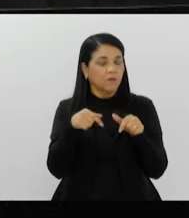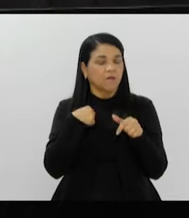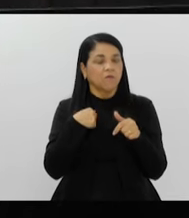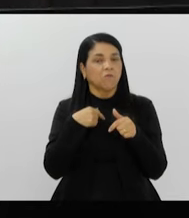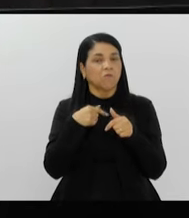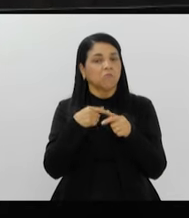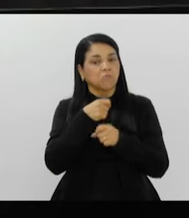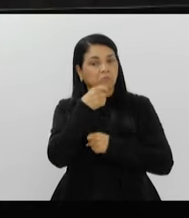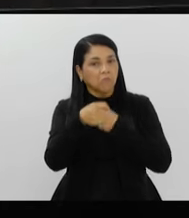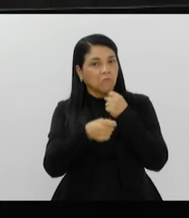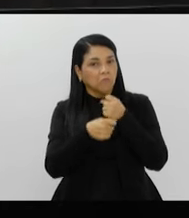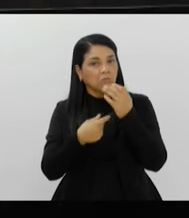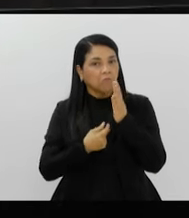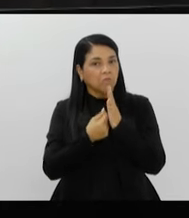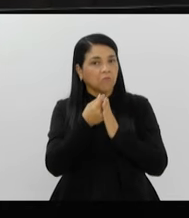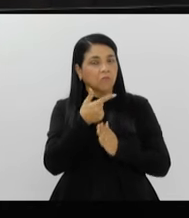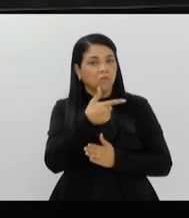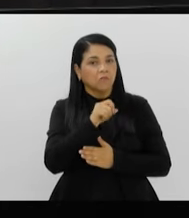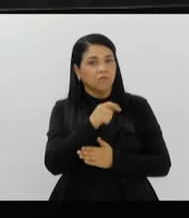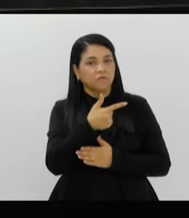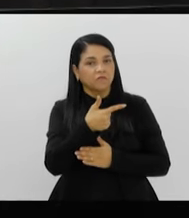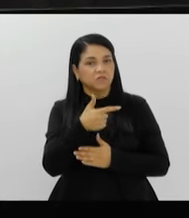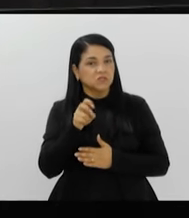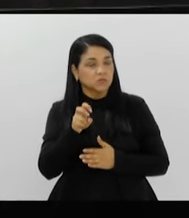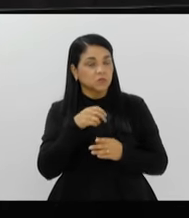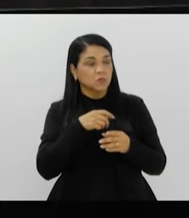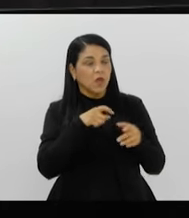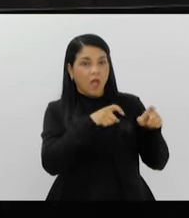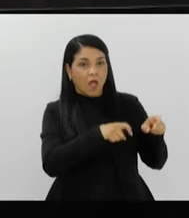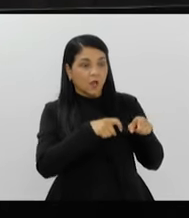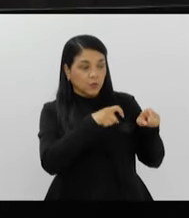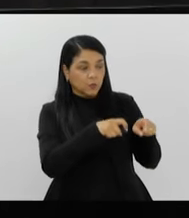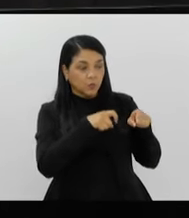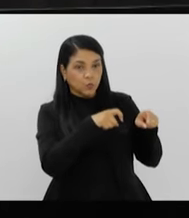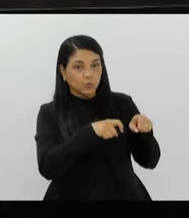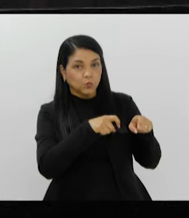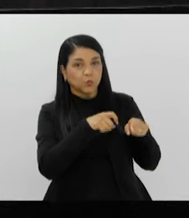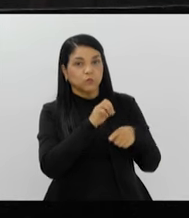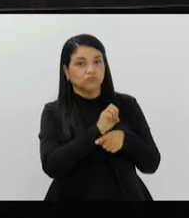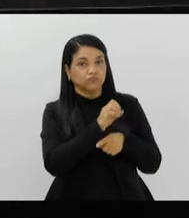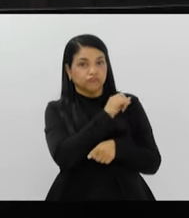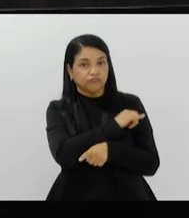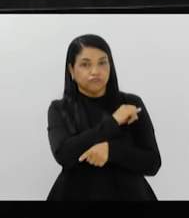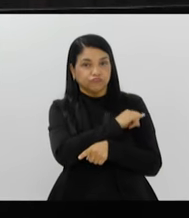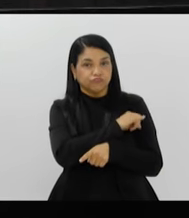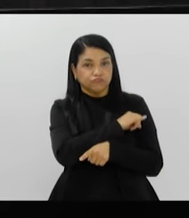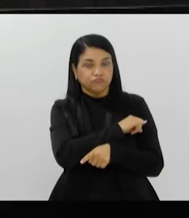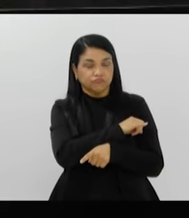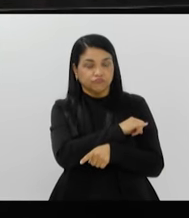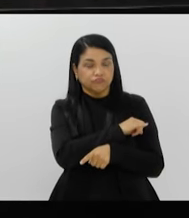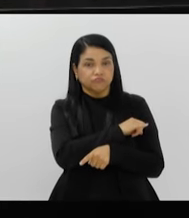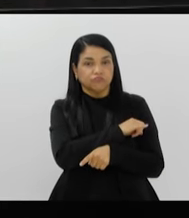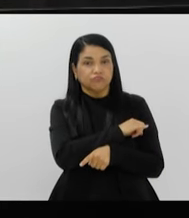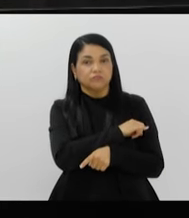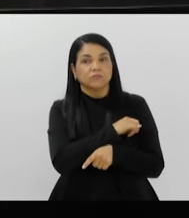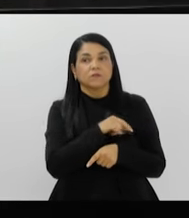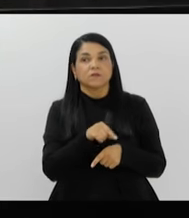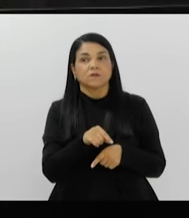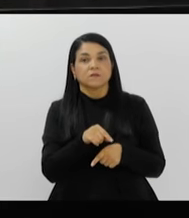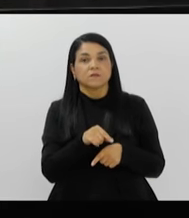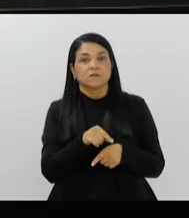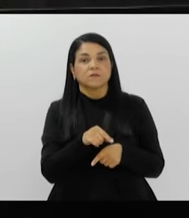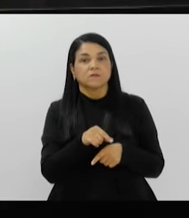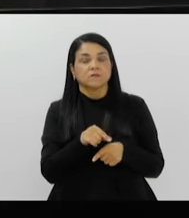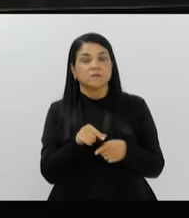para o orçamento na função agricultura no estado do Rio de Janeiro para o ano de 2025,